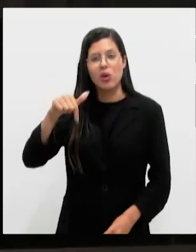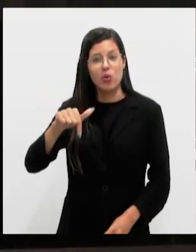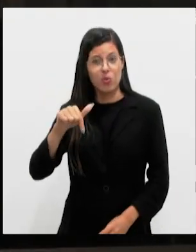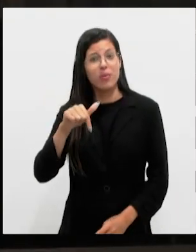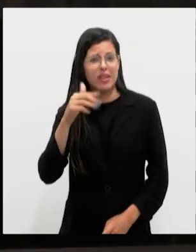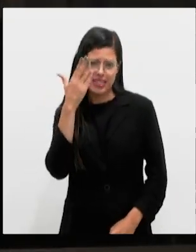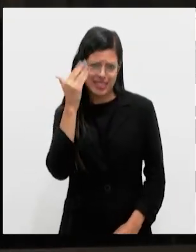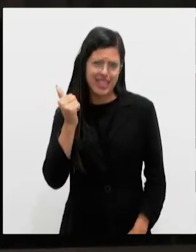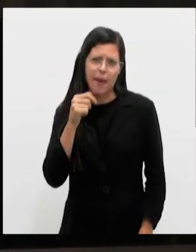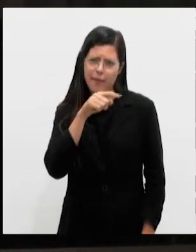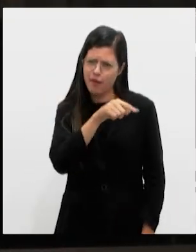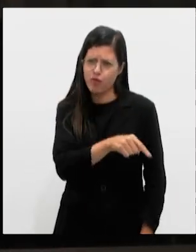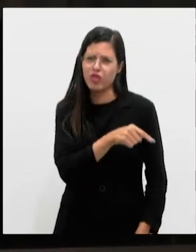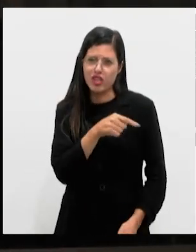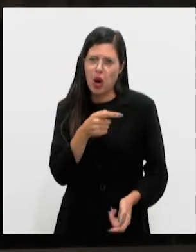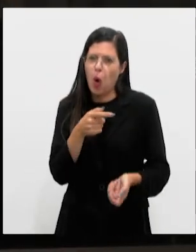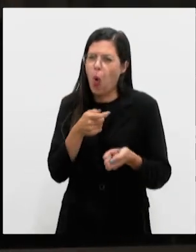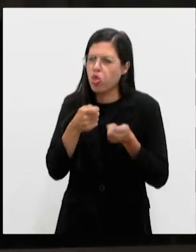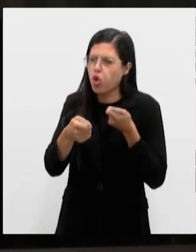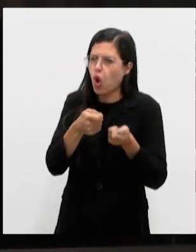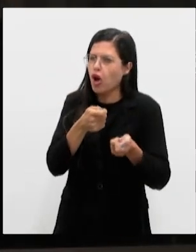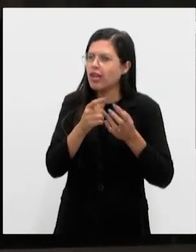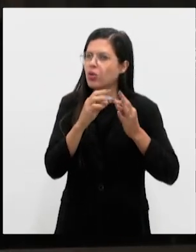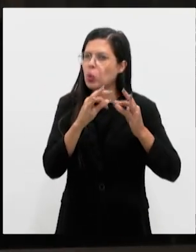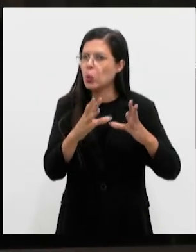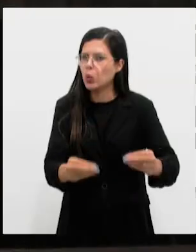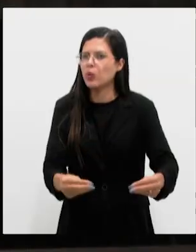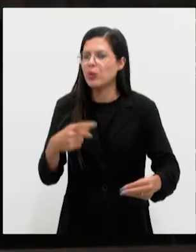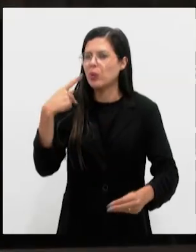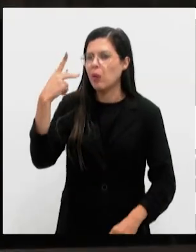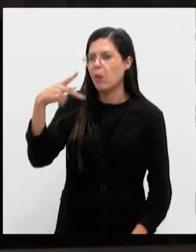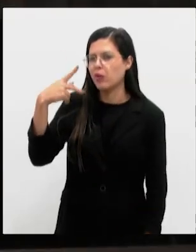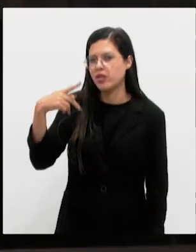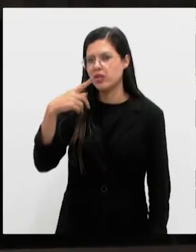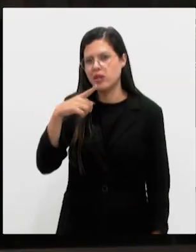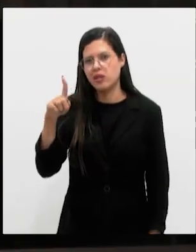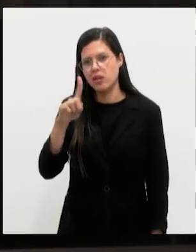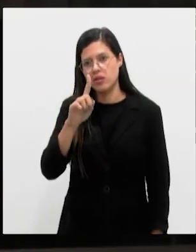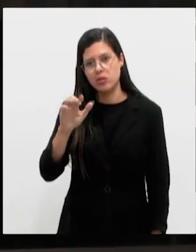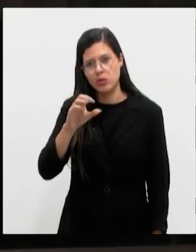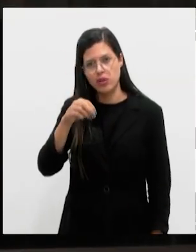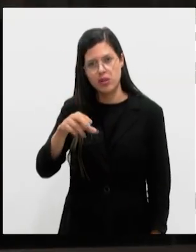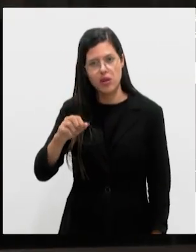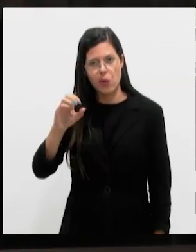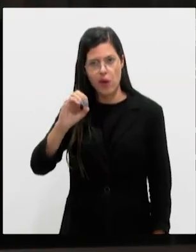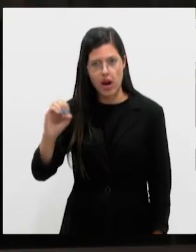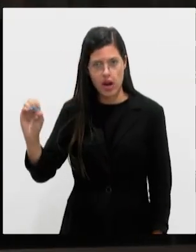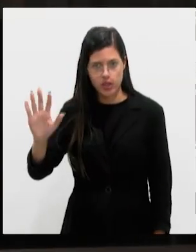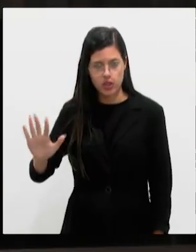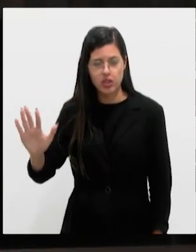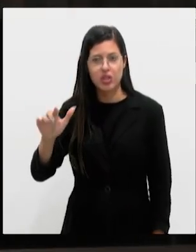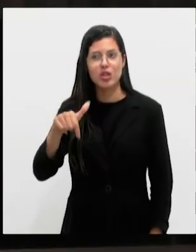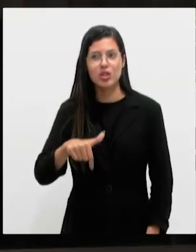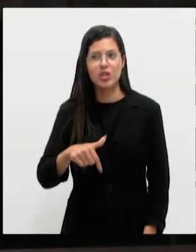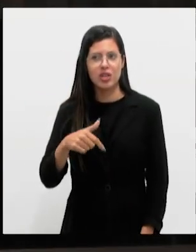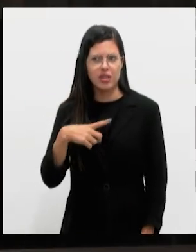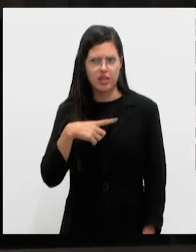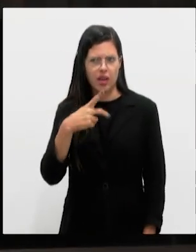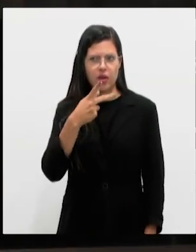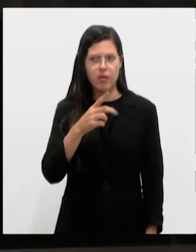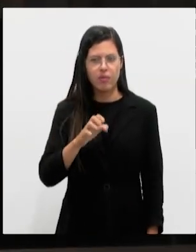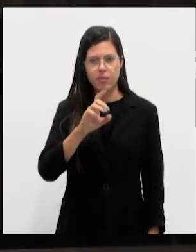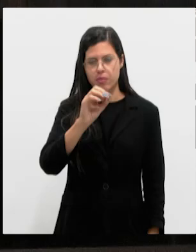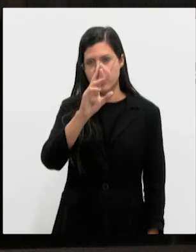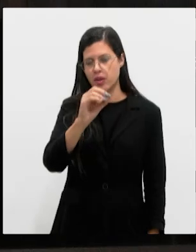verdadeira latifundiária política da Zona Oeste, né? Até o Pedro Fernandes, que é lá de Petrópolis, e